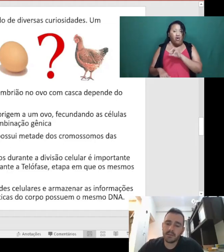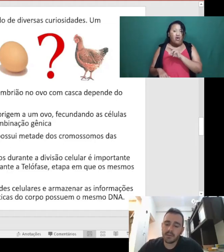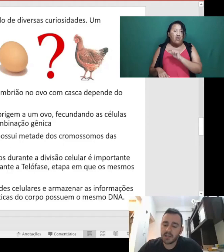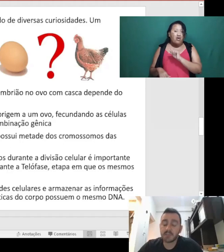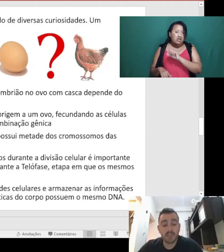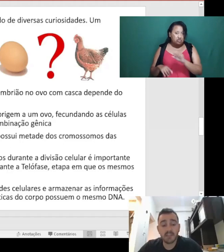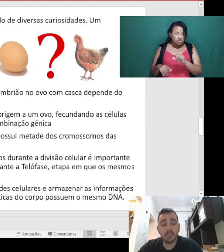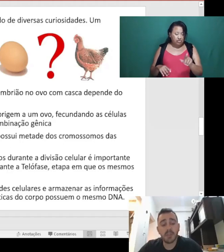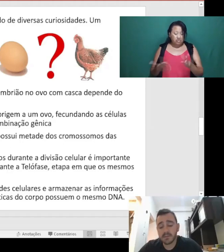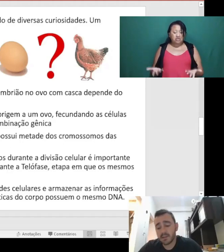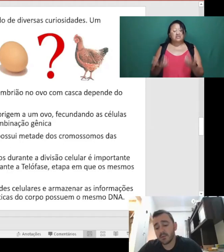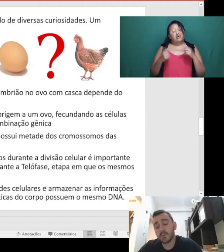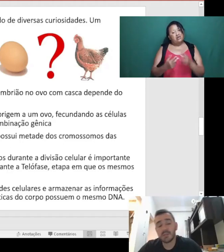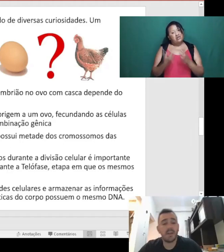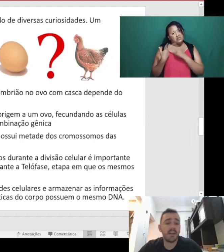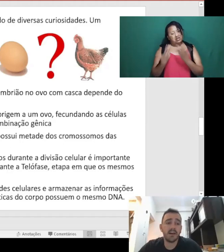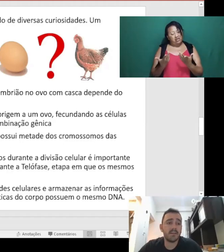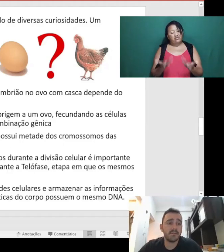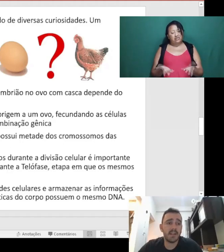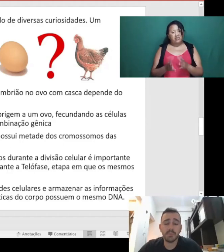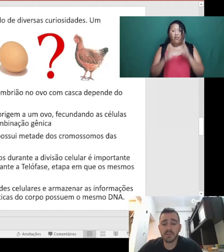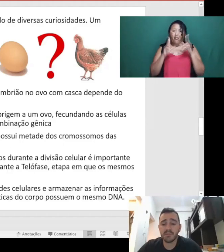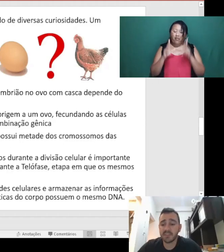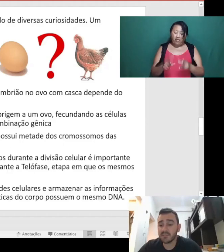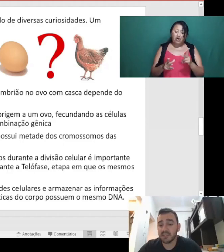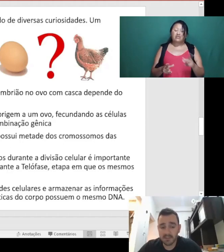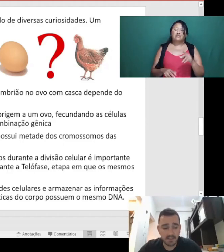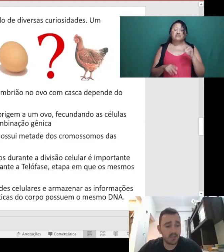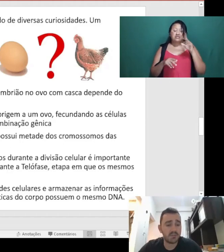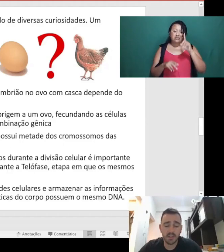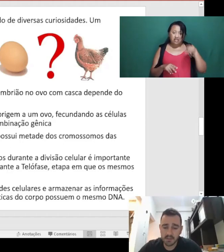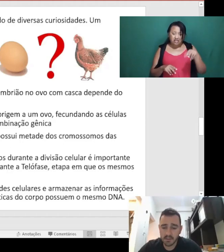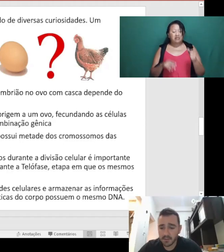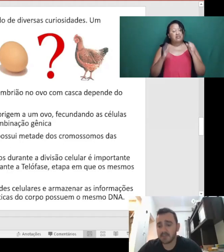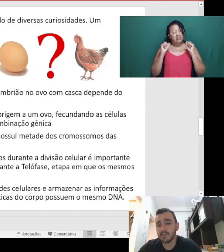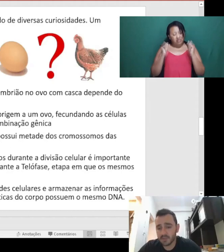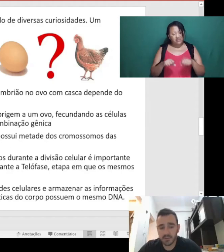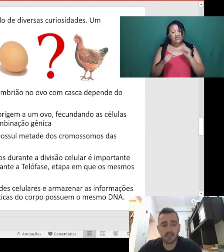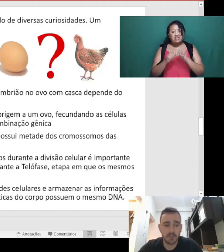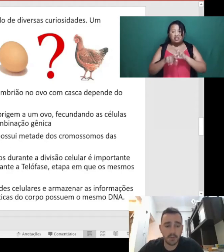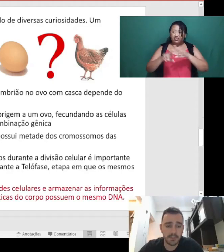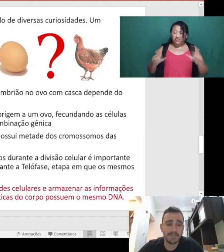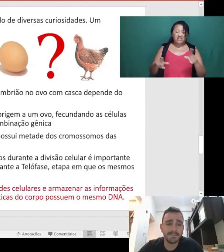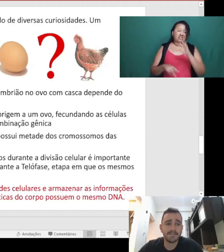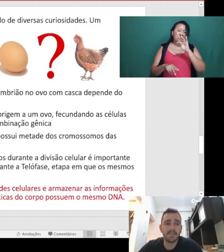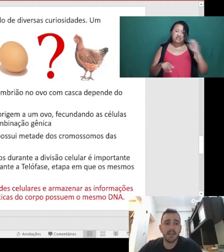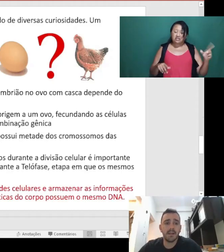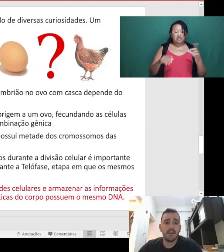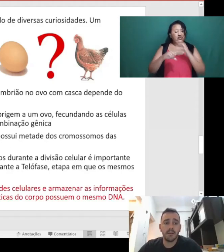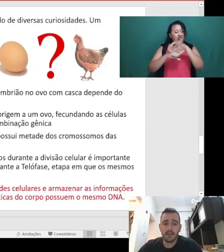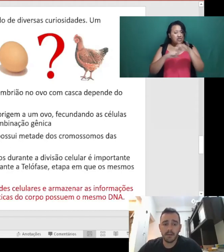é responsável por isso né com o mesmo DNA é possível fazer diferente células diferentes tecidos diferentes